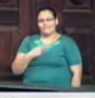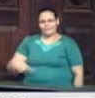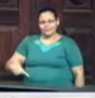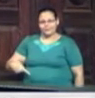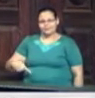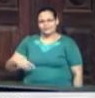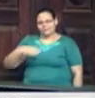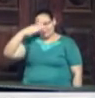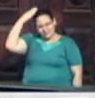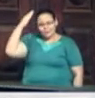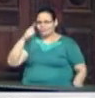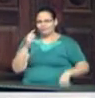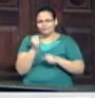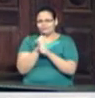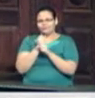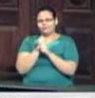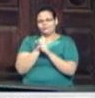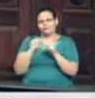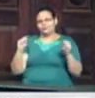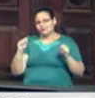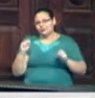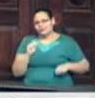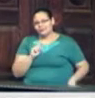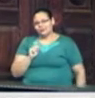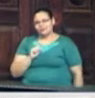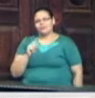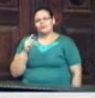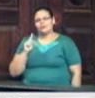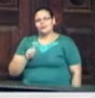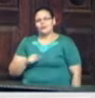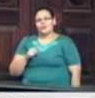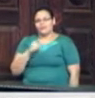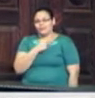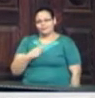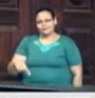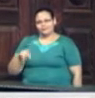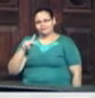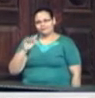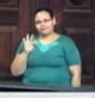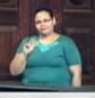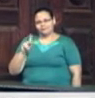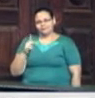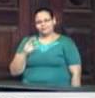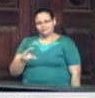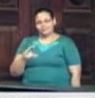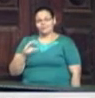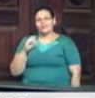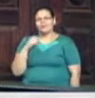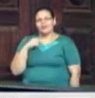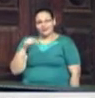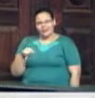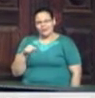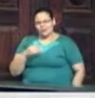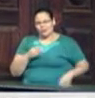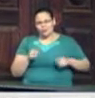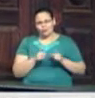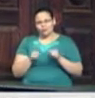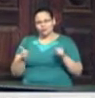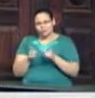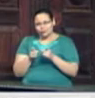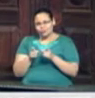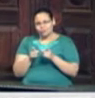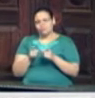que não é possível se pensar apenas no médio e no longo prazo se nós temos uma emergência no curtíssimo